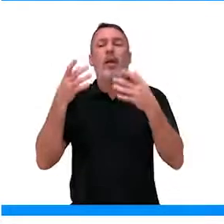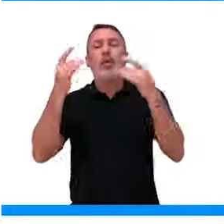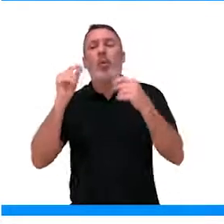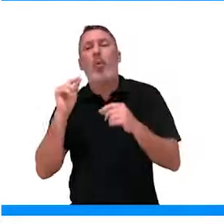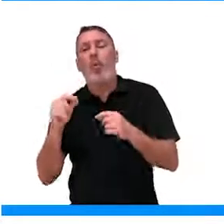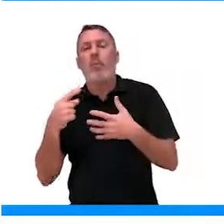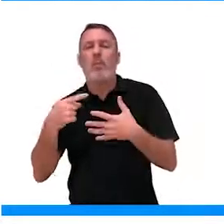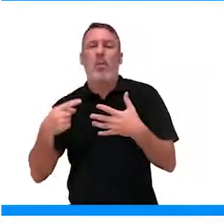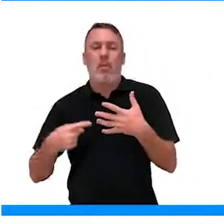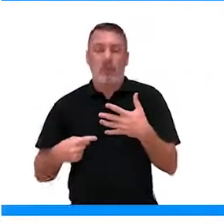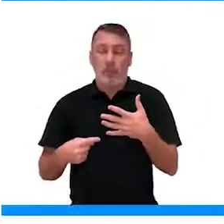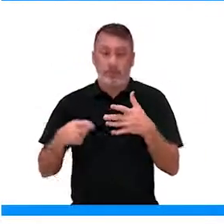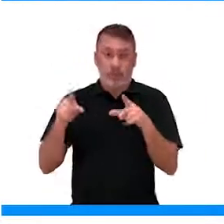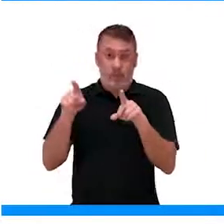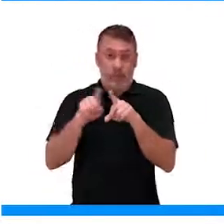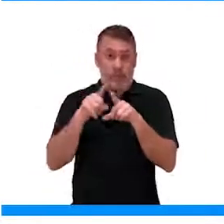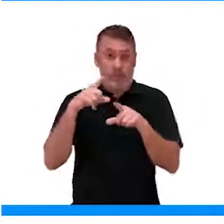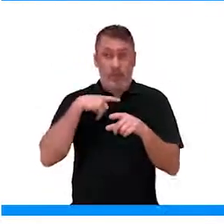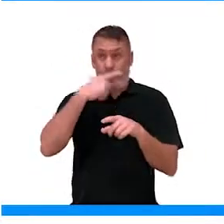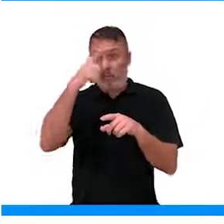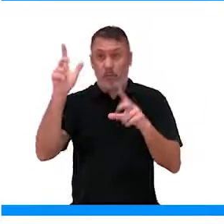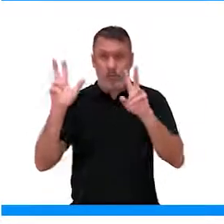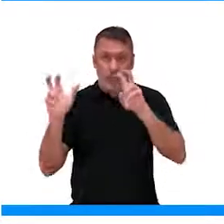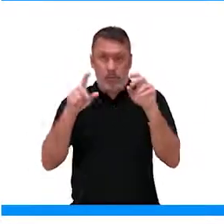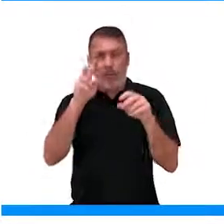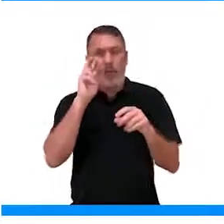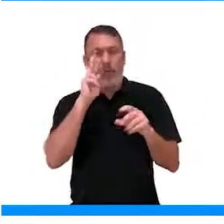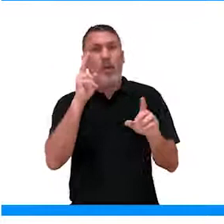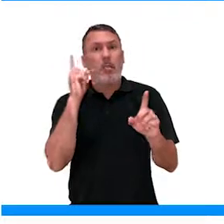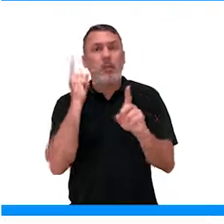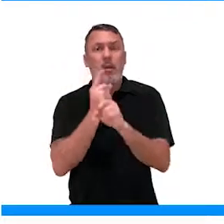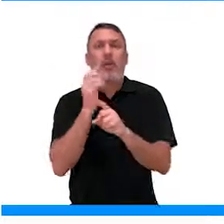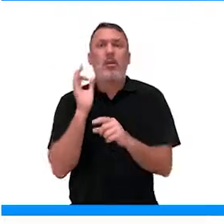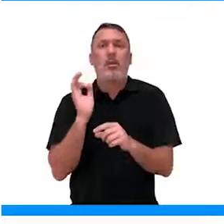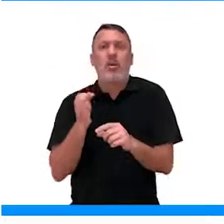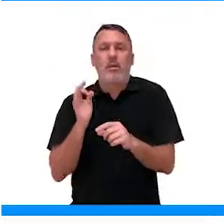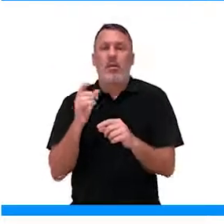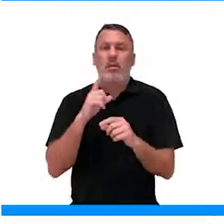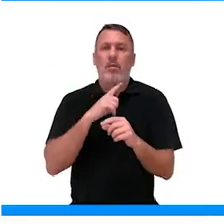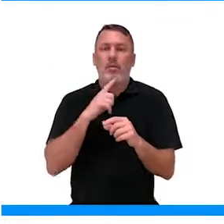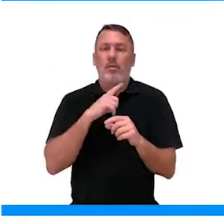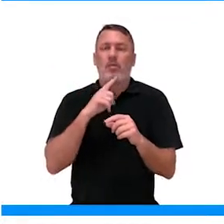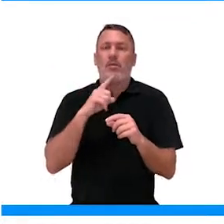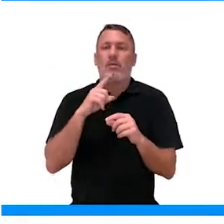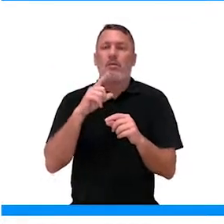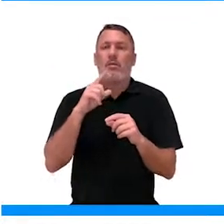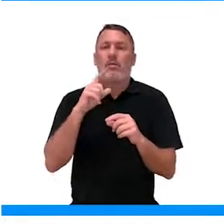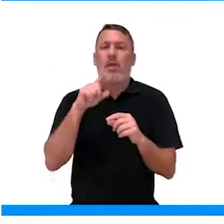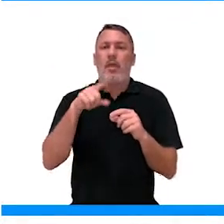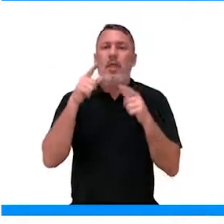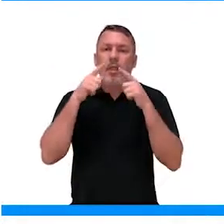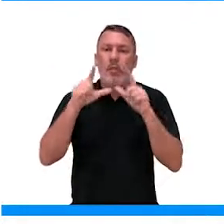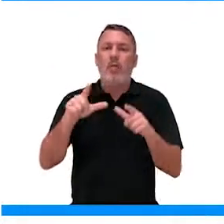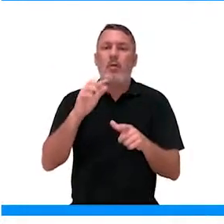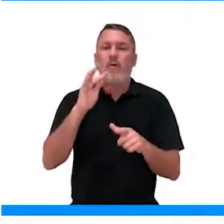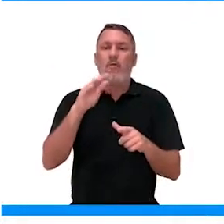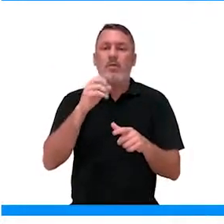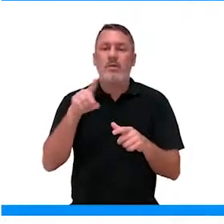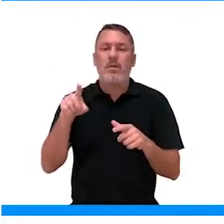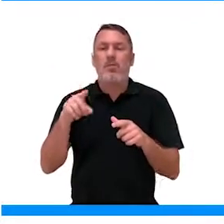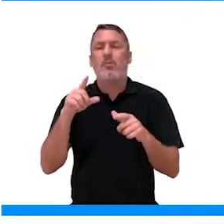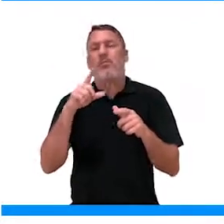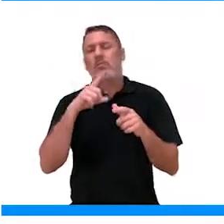que ele quer dizer com aquilo? Inclusive, até em outros assuntos que a gente vai ver, como funções da linguagem,